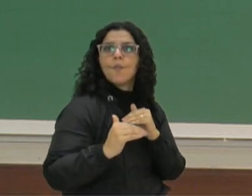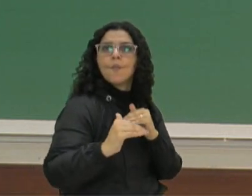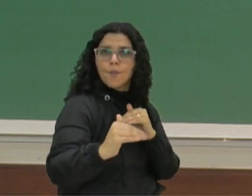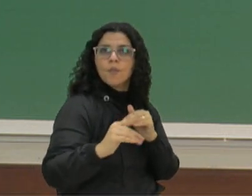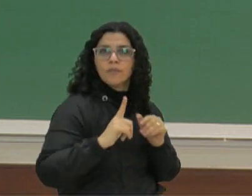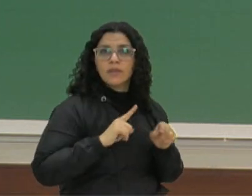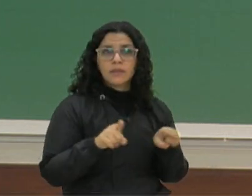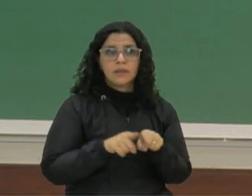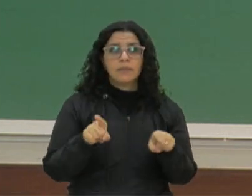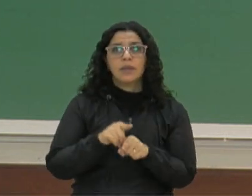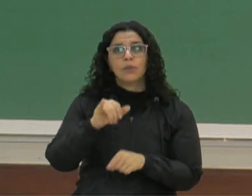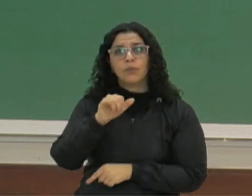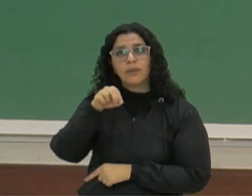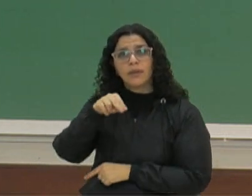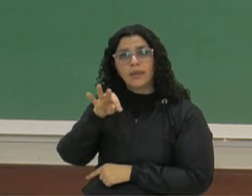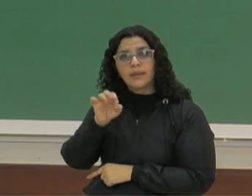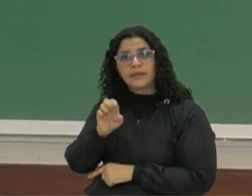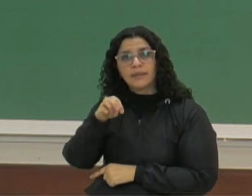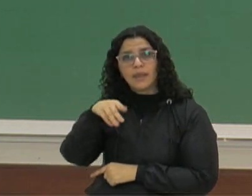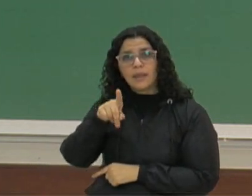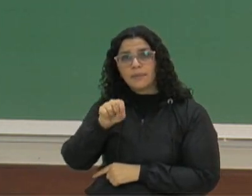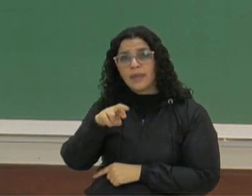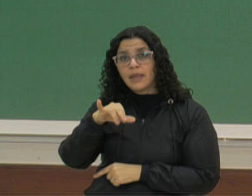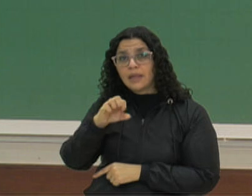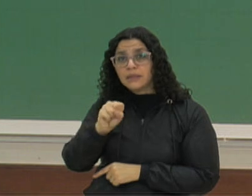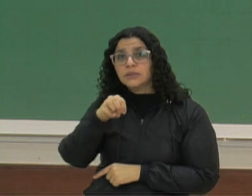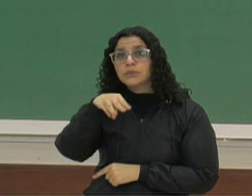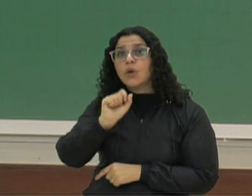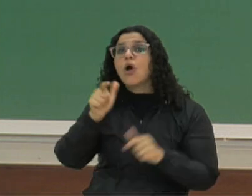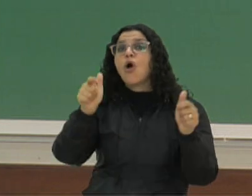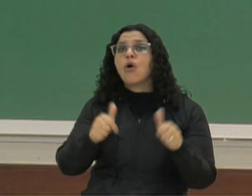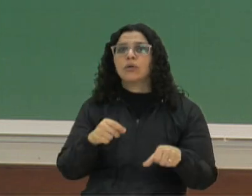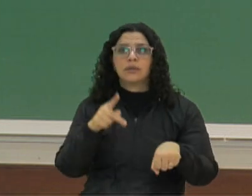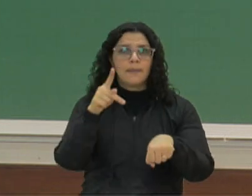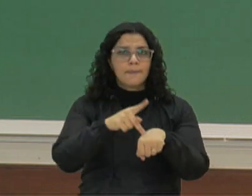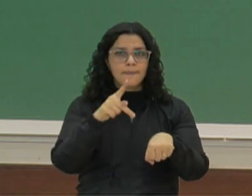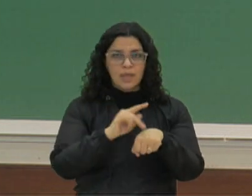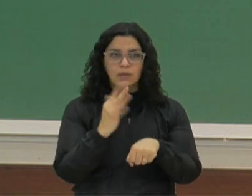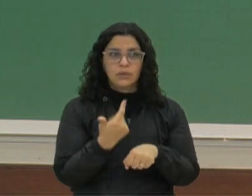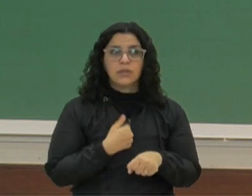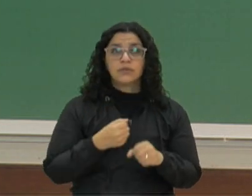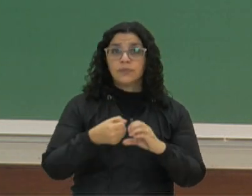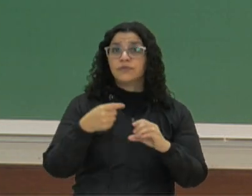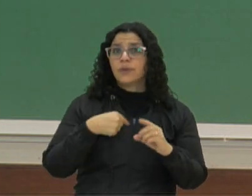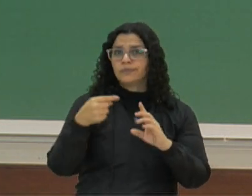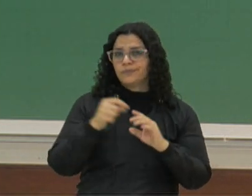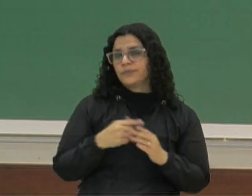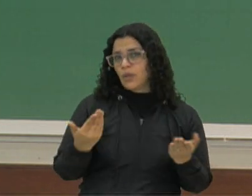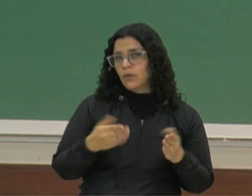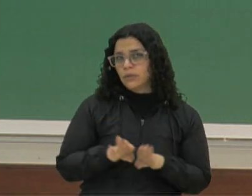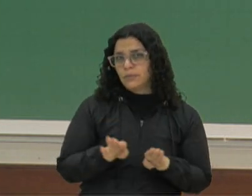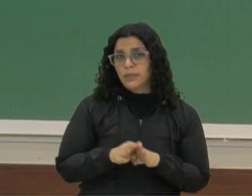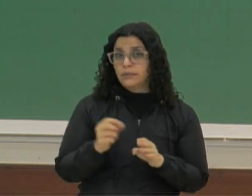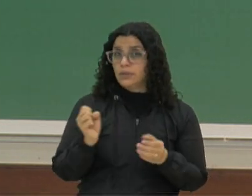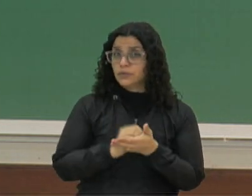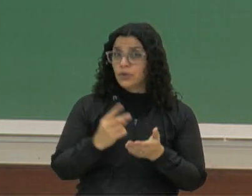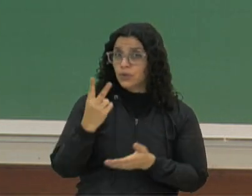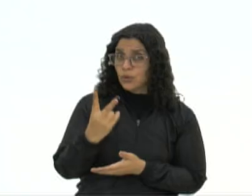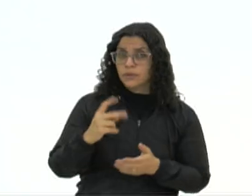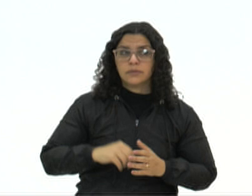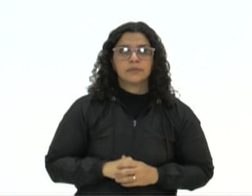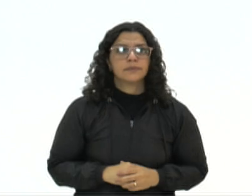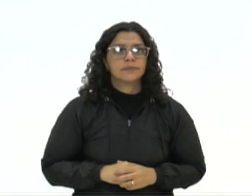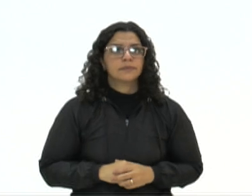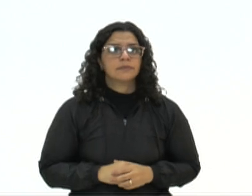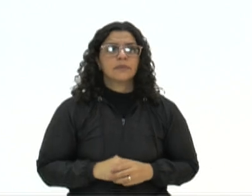e o intemperismo, que ocorre nas rochas, que a gente vai ver agora quais são as categorias. Vamos para mais um exercício, número